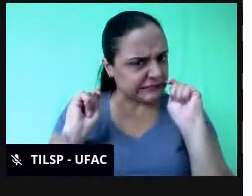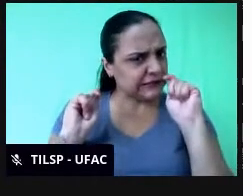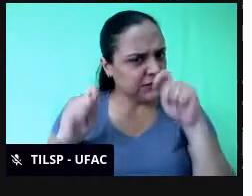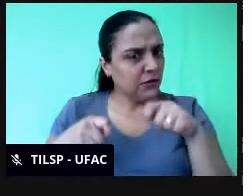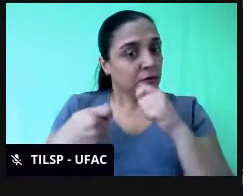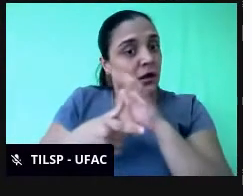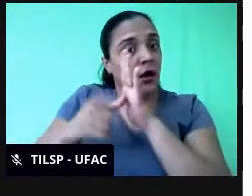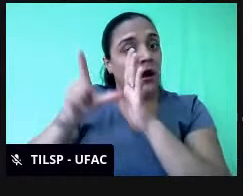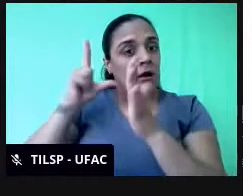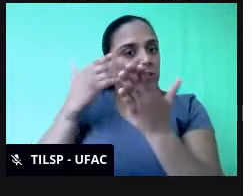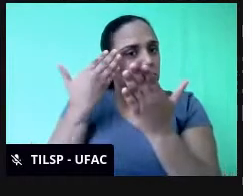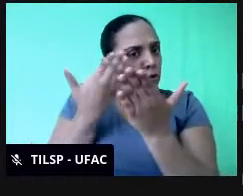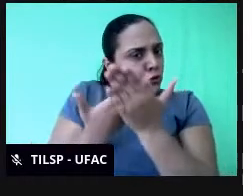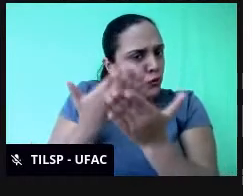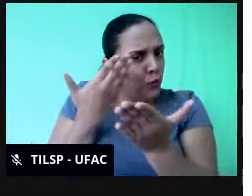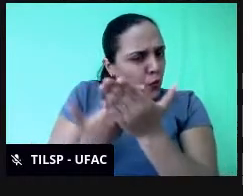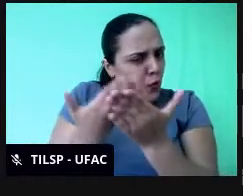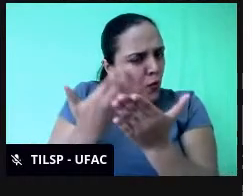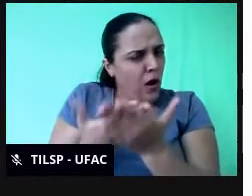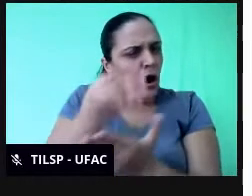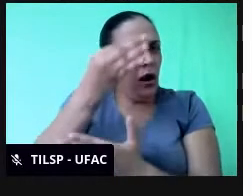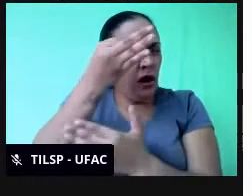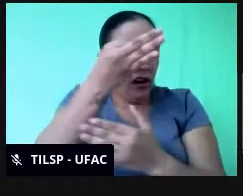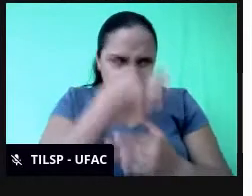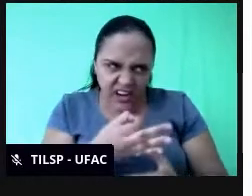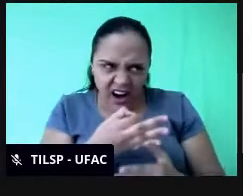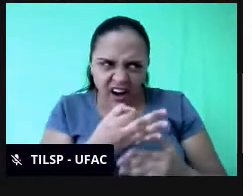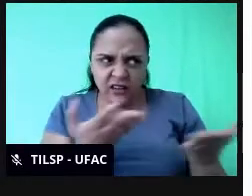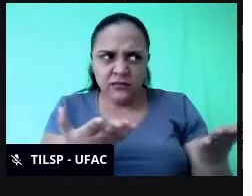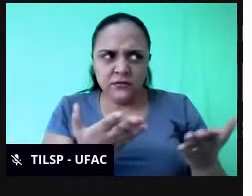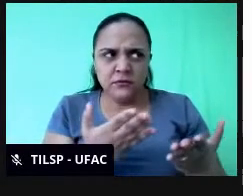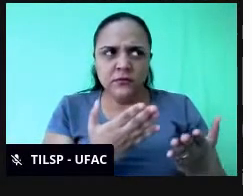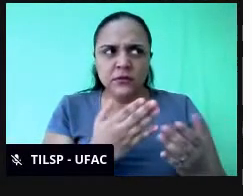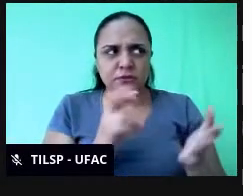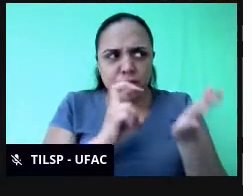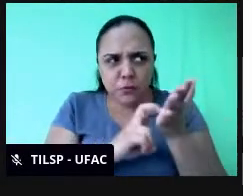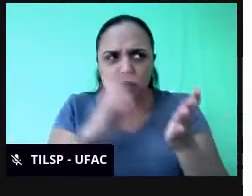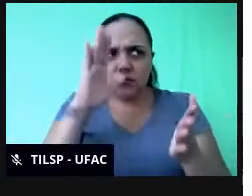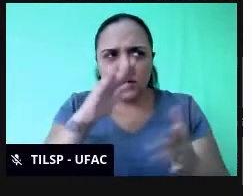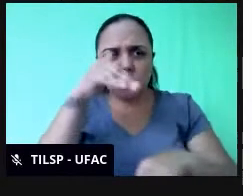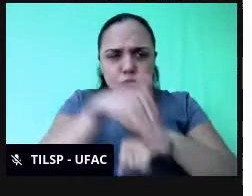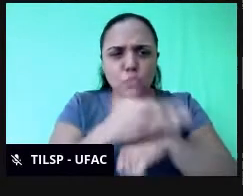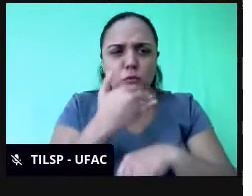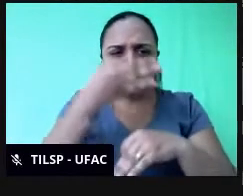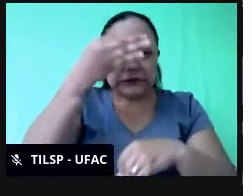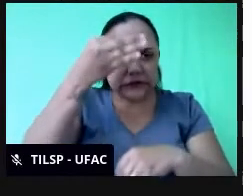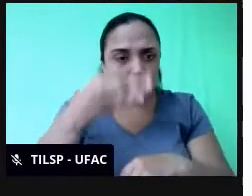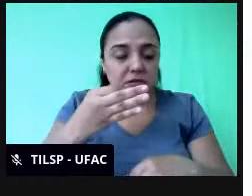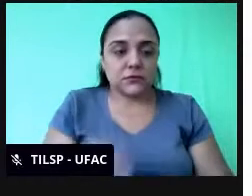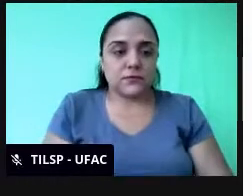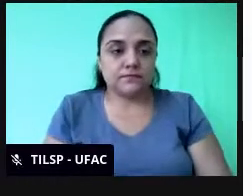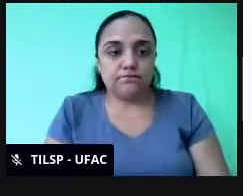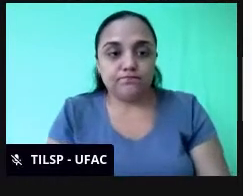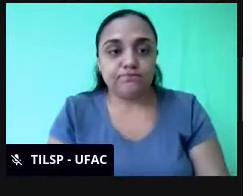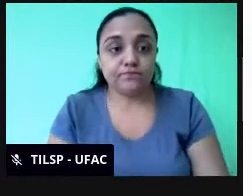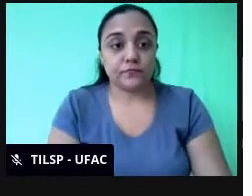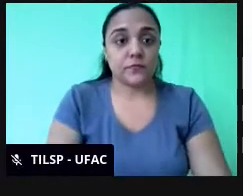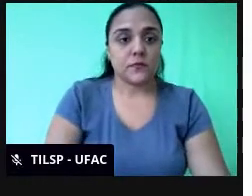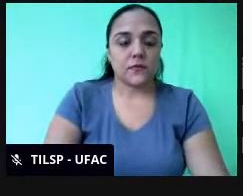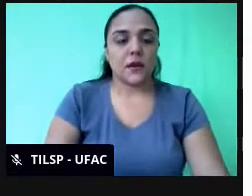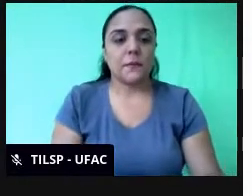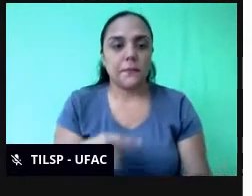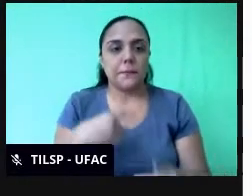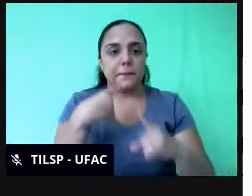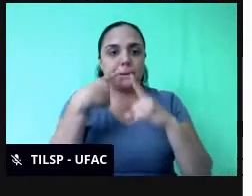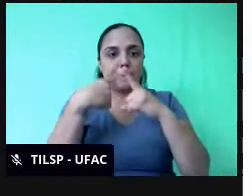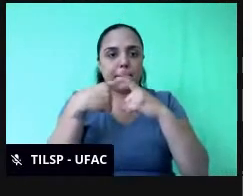estudo ele foi totalmente controlado, se todas as refeições foram controladas. Por que isso é importante? Porque quando a gente